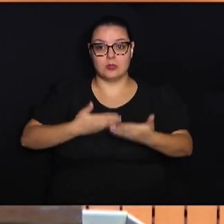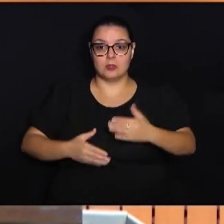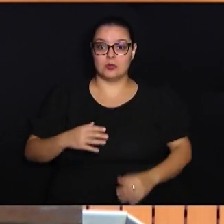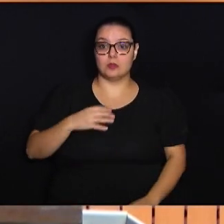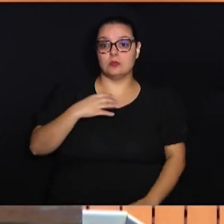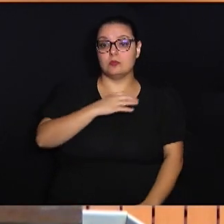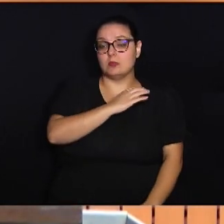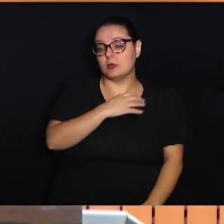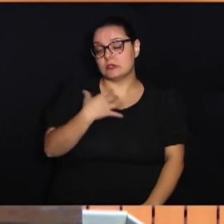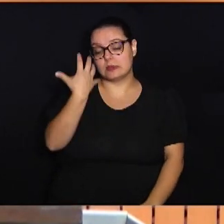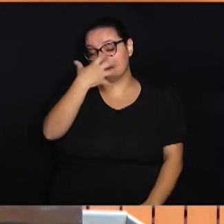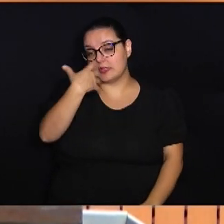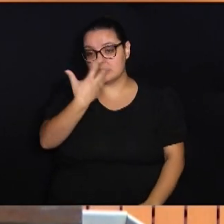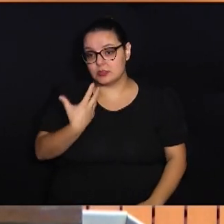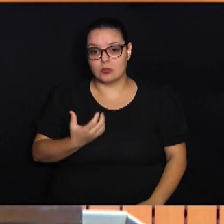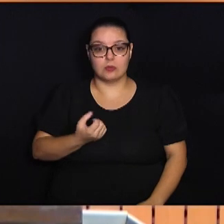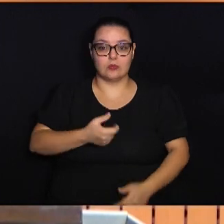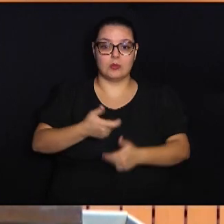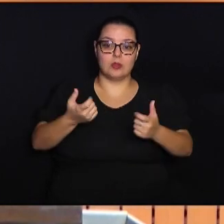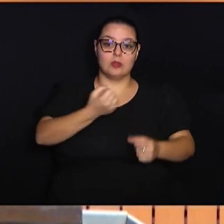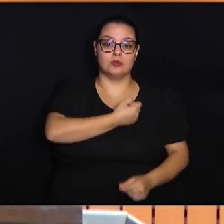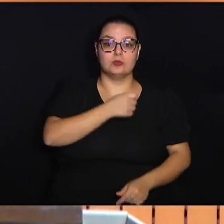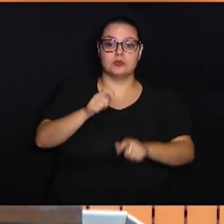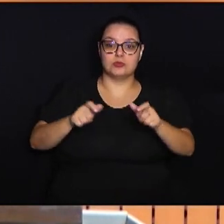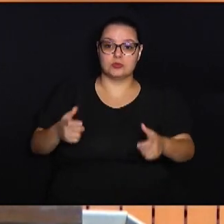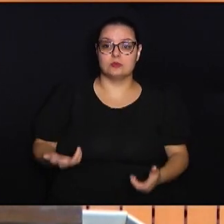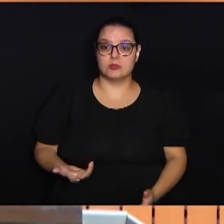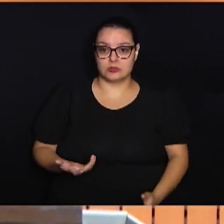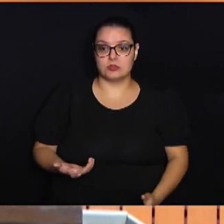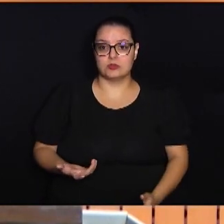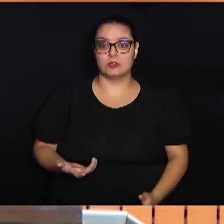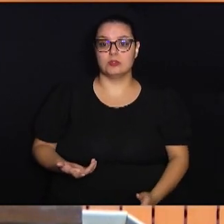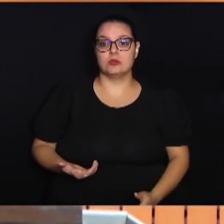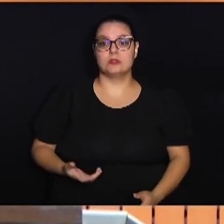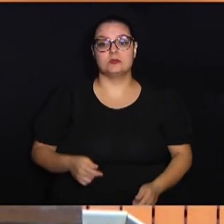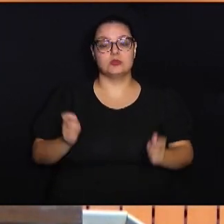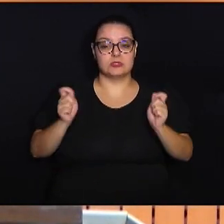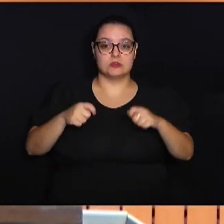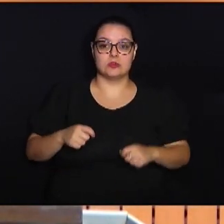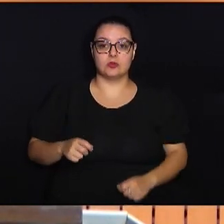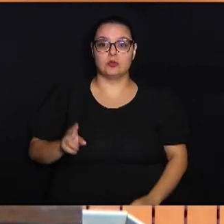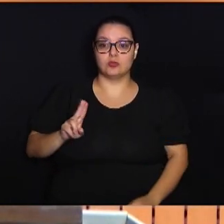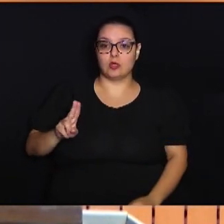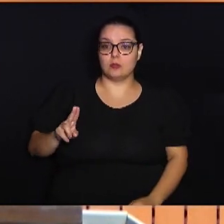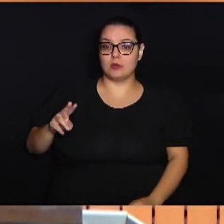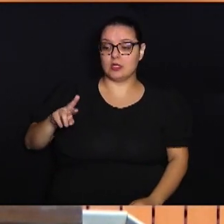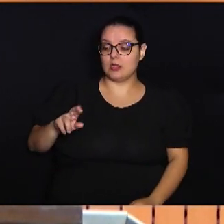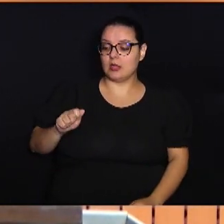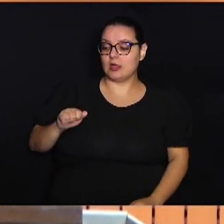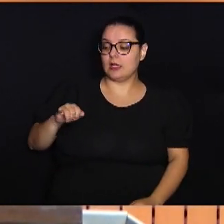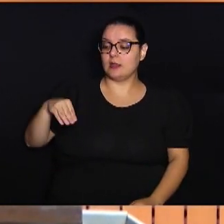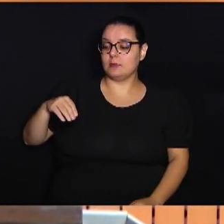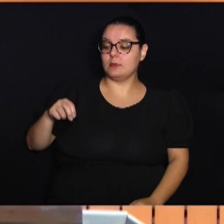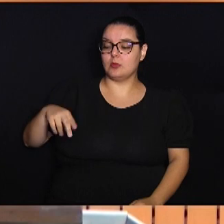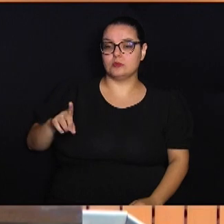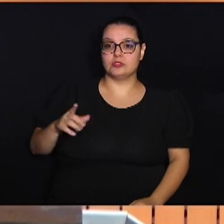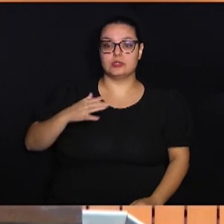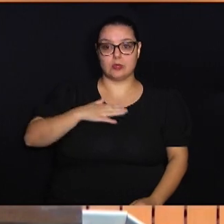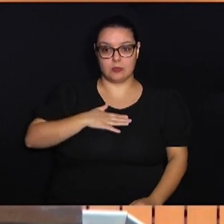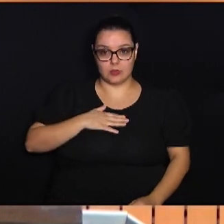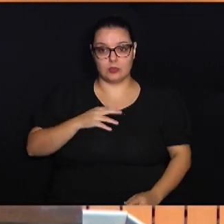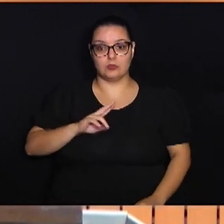quadrilha, as barracas típicas, as vestimentas, muitos vêm inclusive, né, com roupas de festa junina, é importante para que você